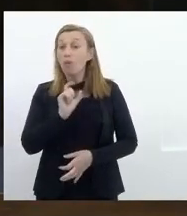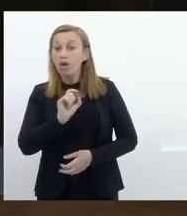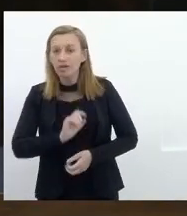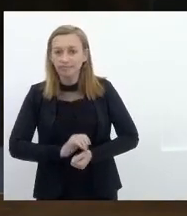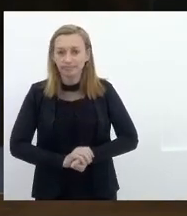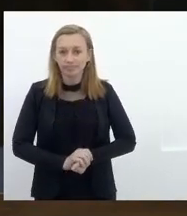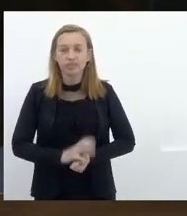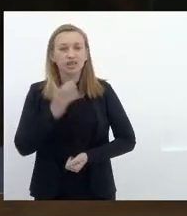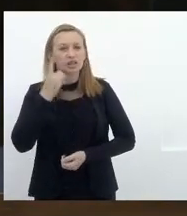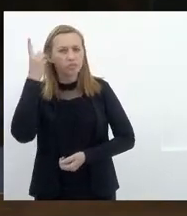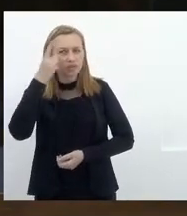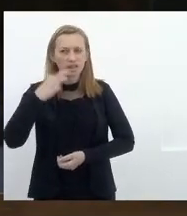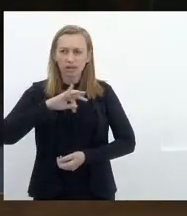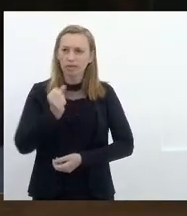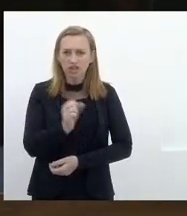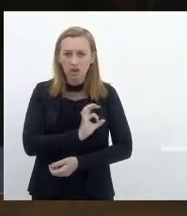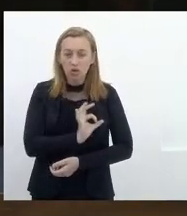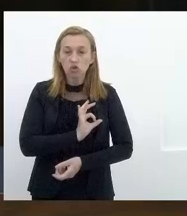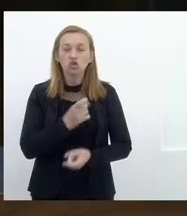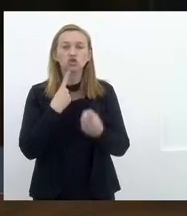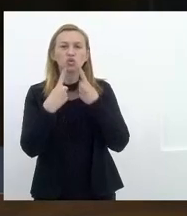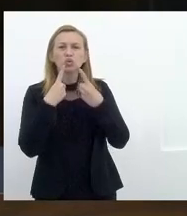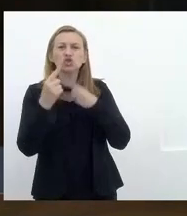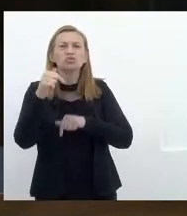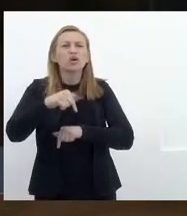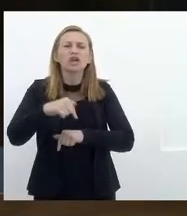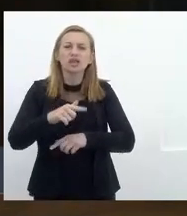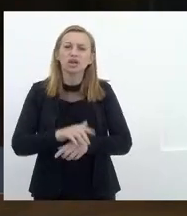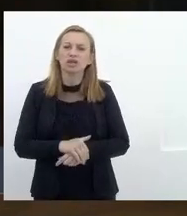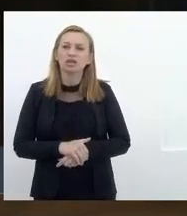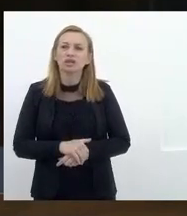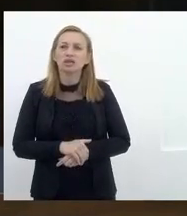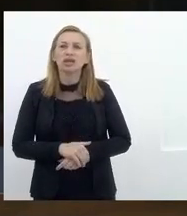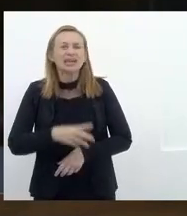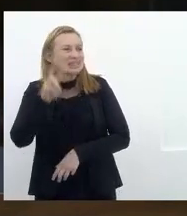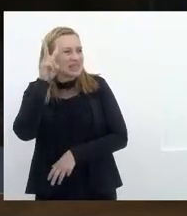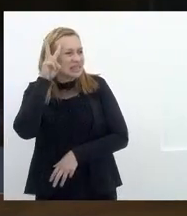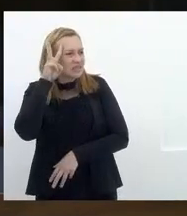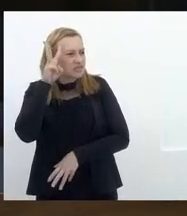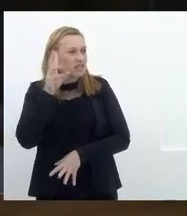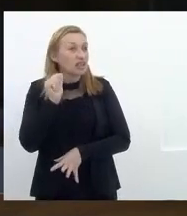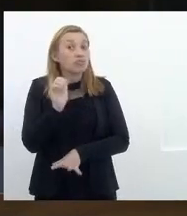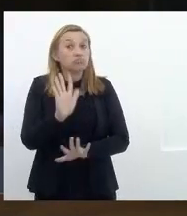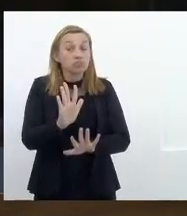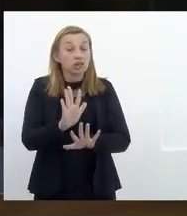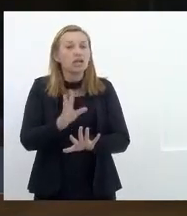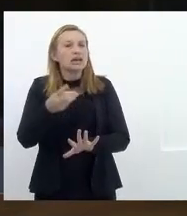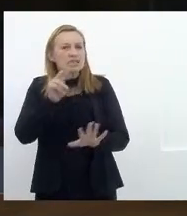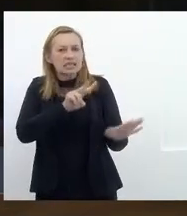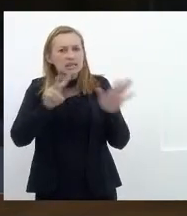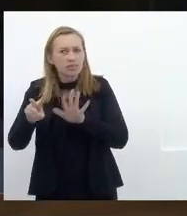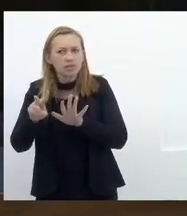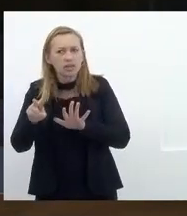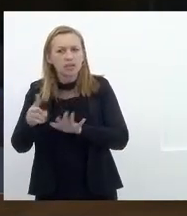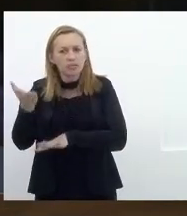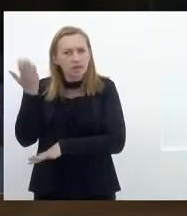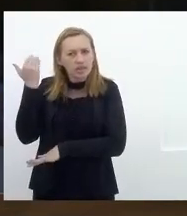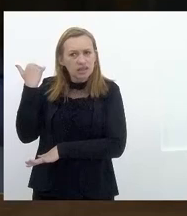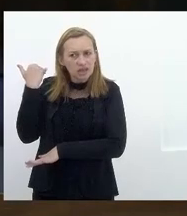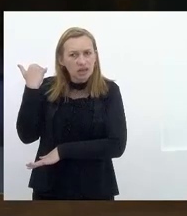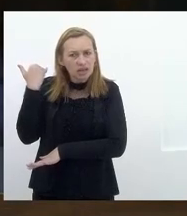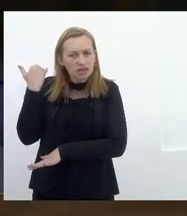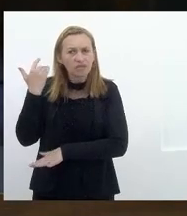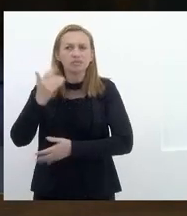o seguinte deputada Martha Rocha a gente ficar discutindo aqui desde terça-feira aliás desde a semana passada que fizemos a primeira rodada com